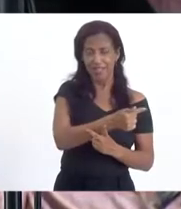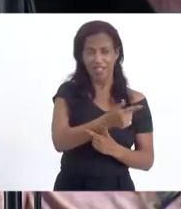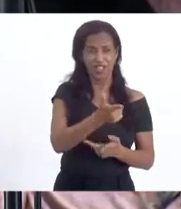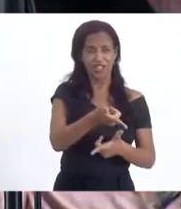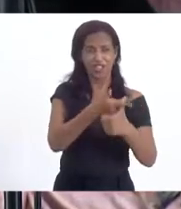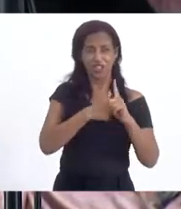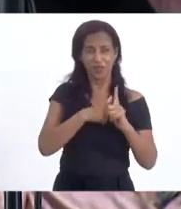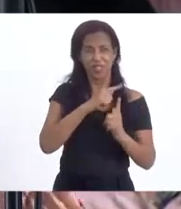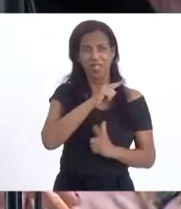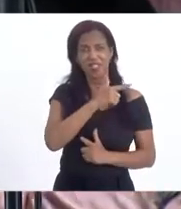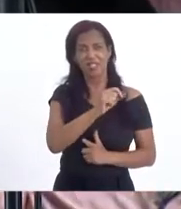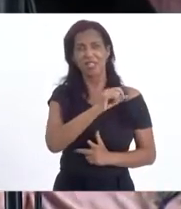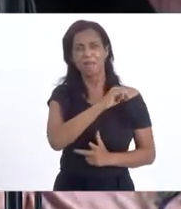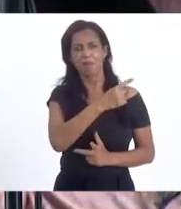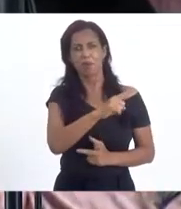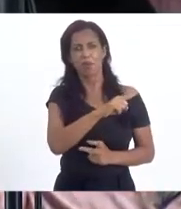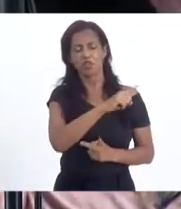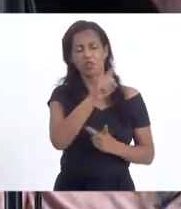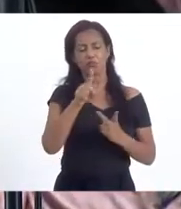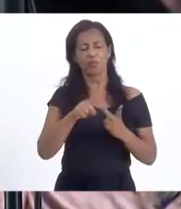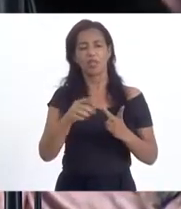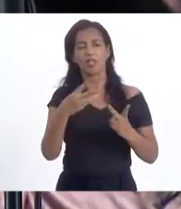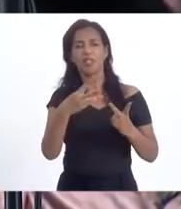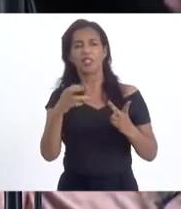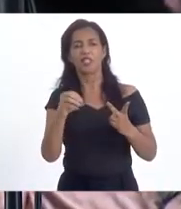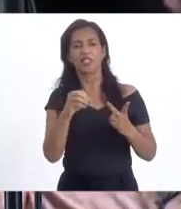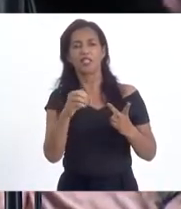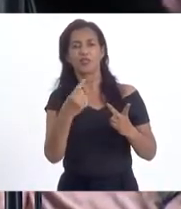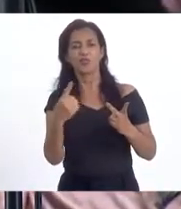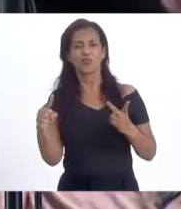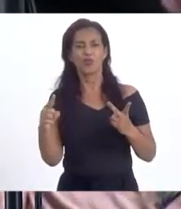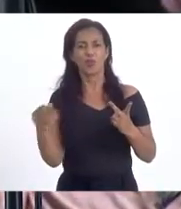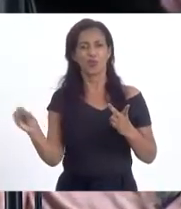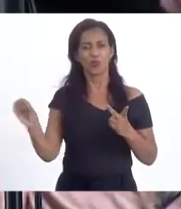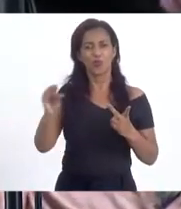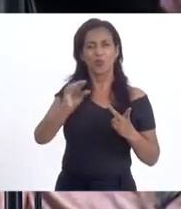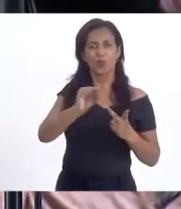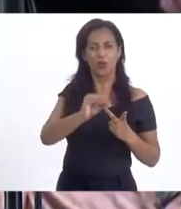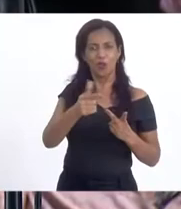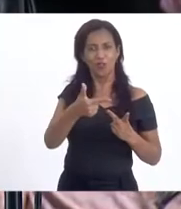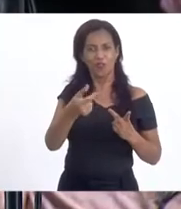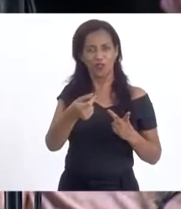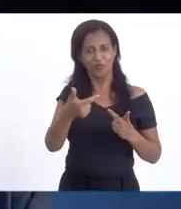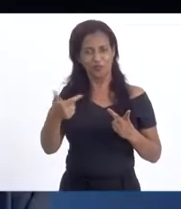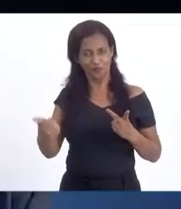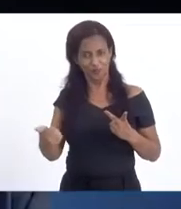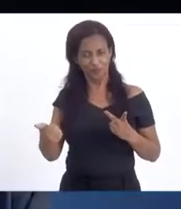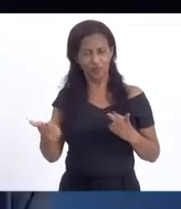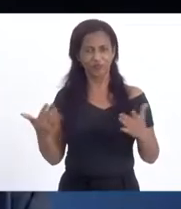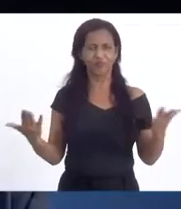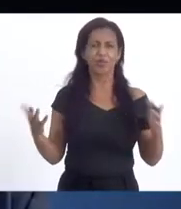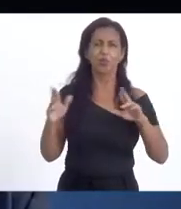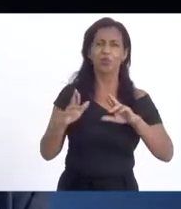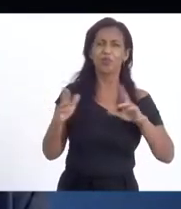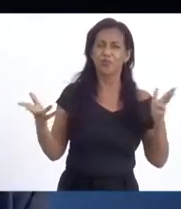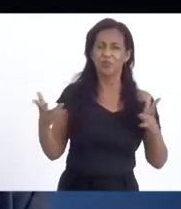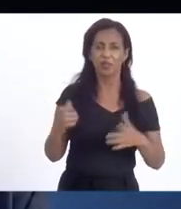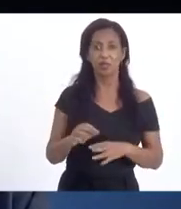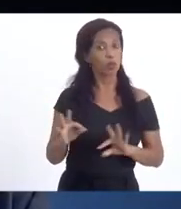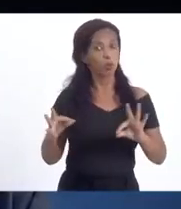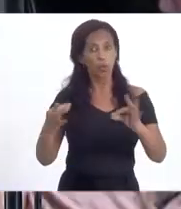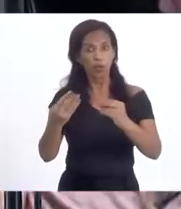dívidas e 300 milhões de orçamento em 2021. E qual é a diferença que isso faz